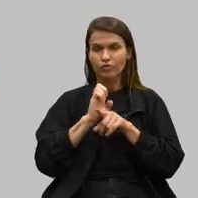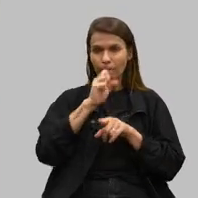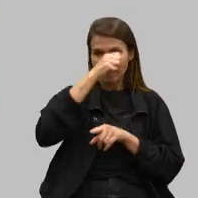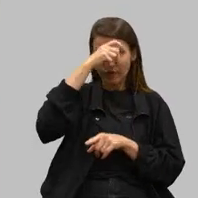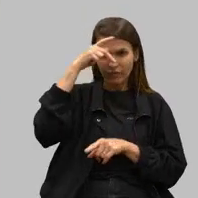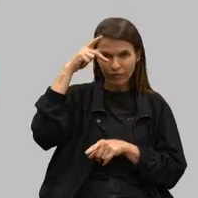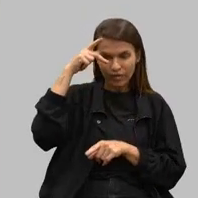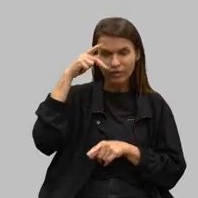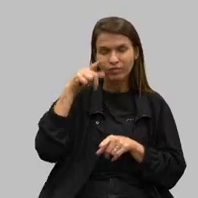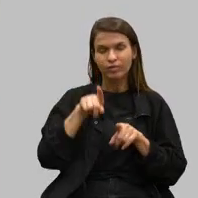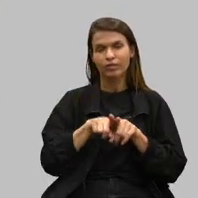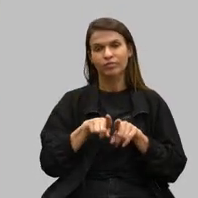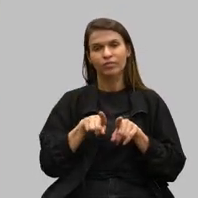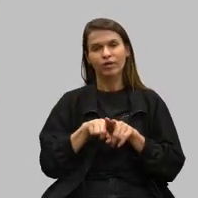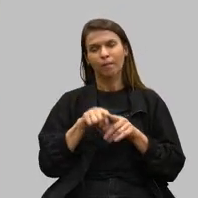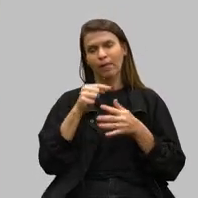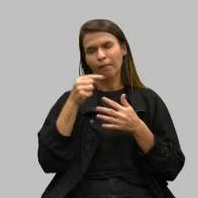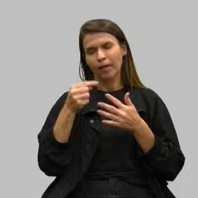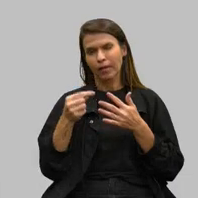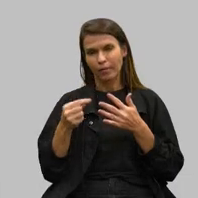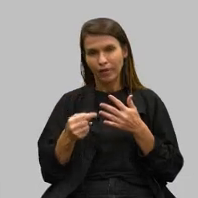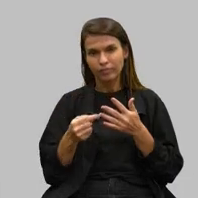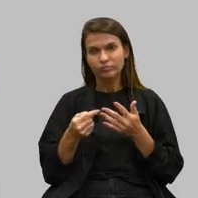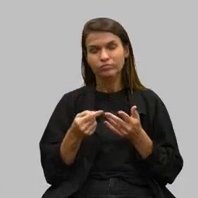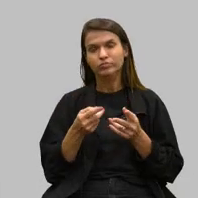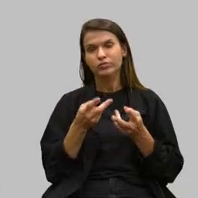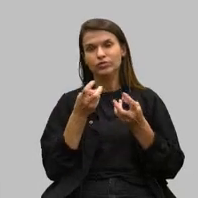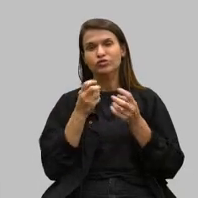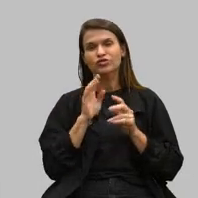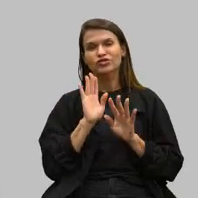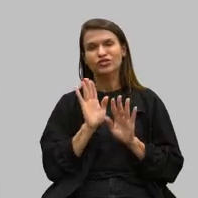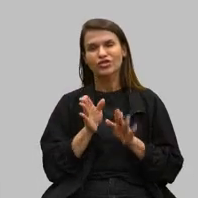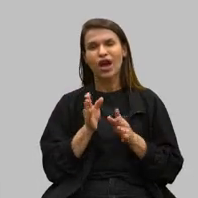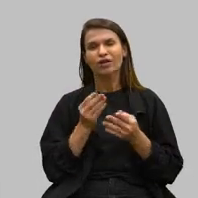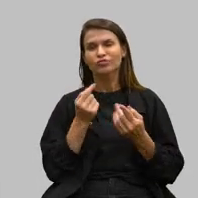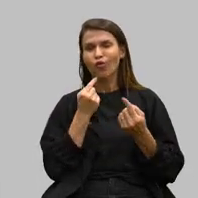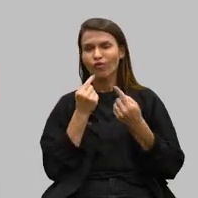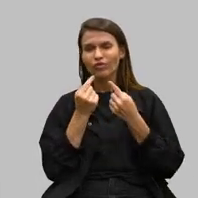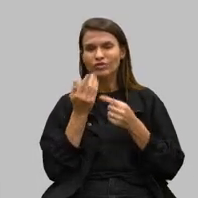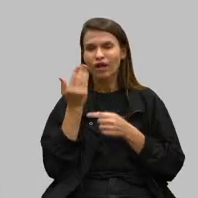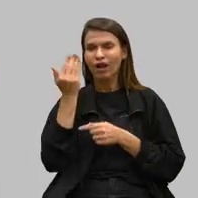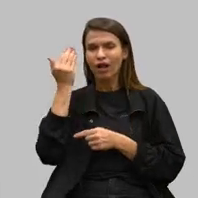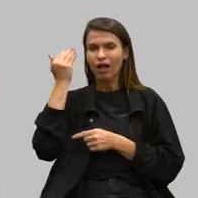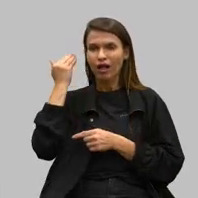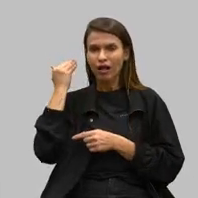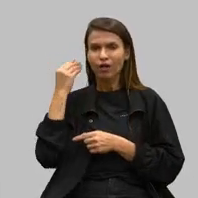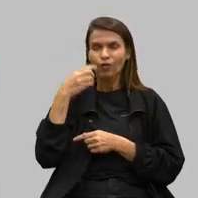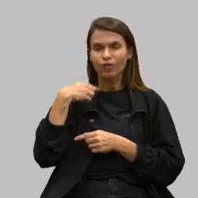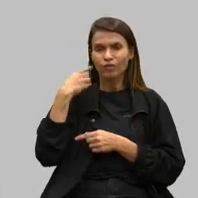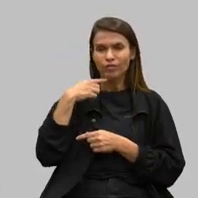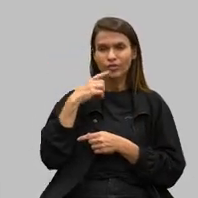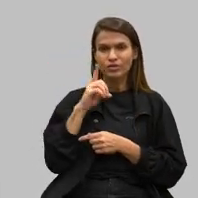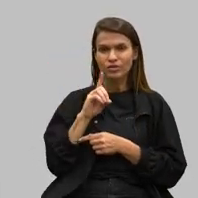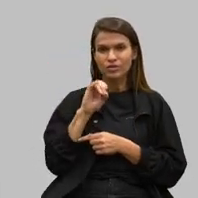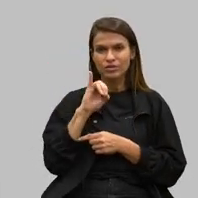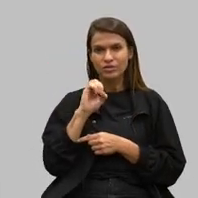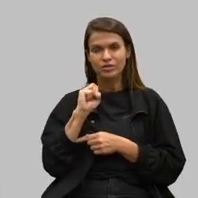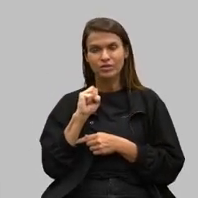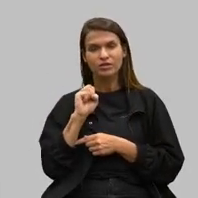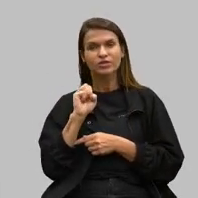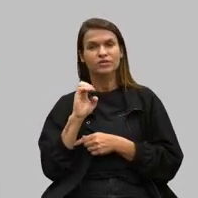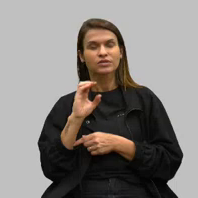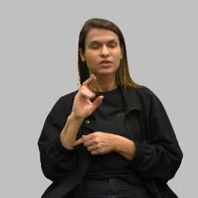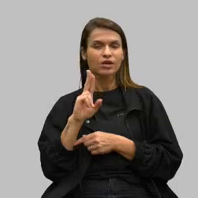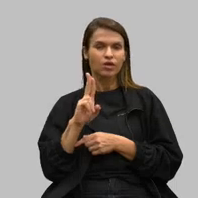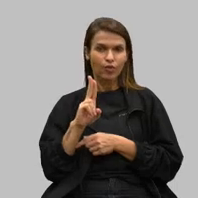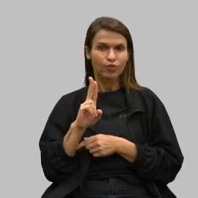Municipal e etc. Tendo em vista que isso começou lá atrás, com o deputado Dirceu Ribeiro. Então, em nome